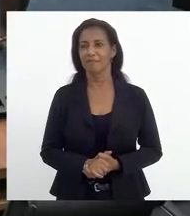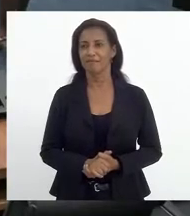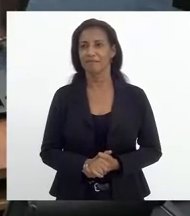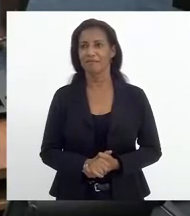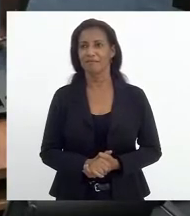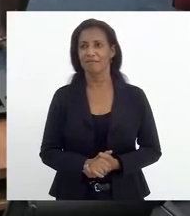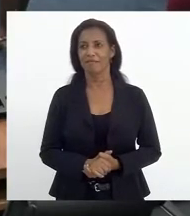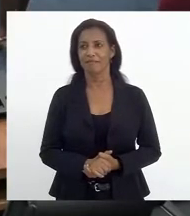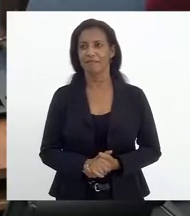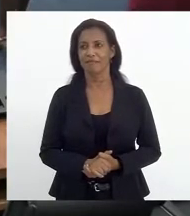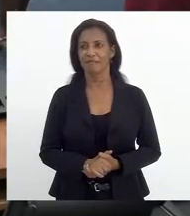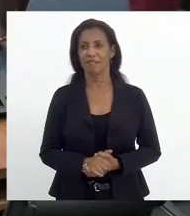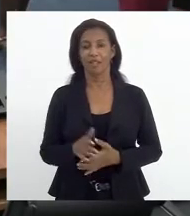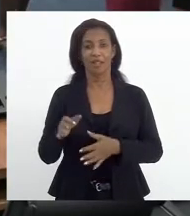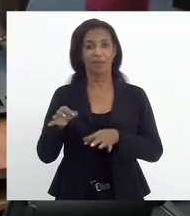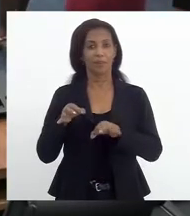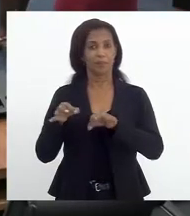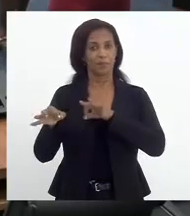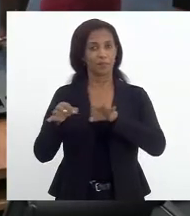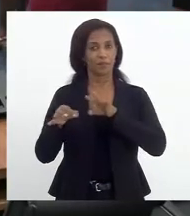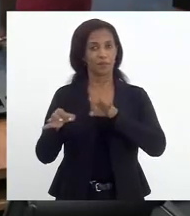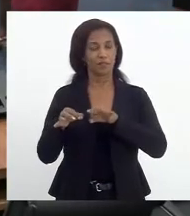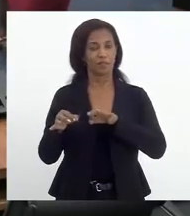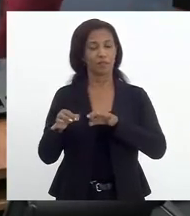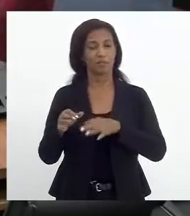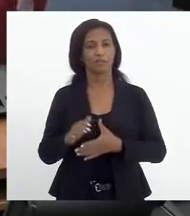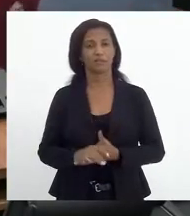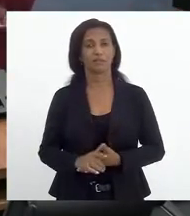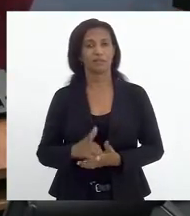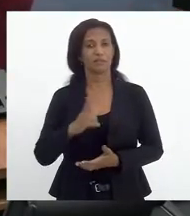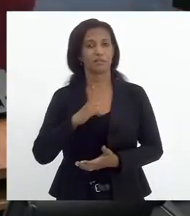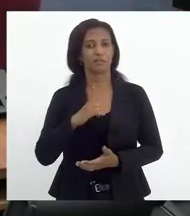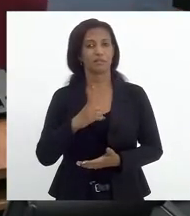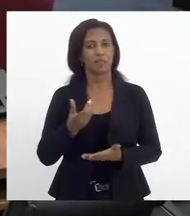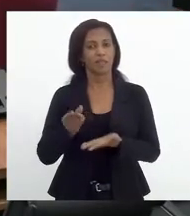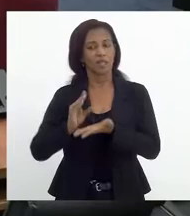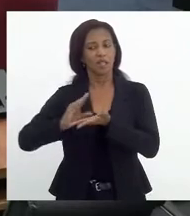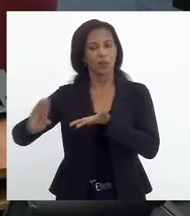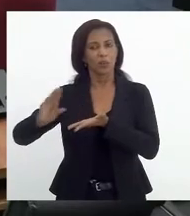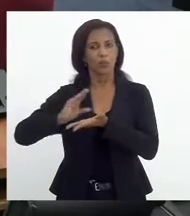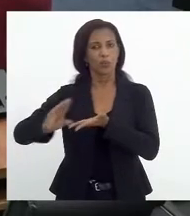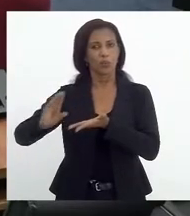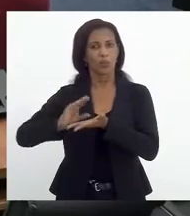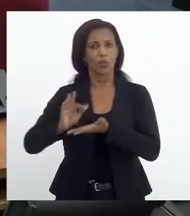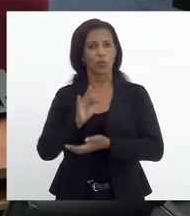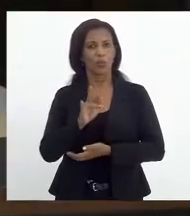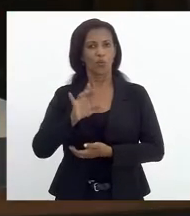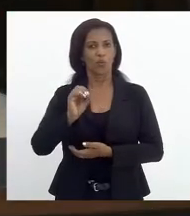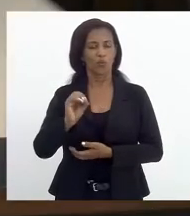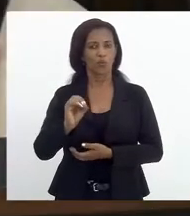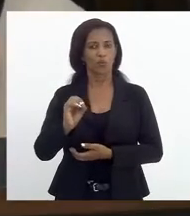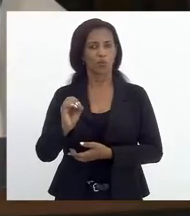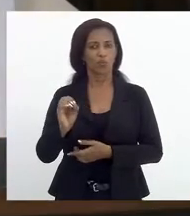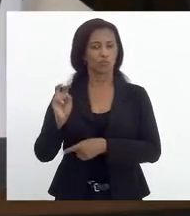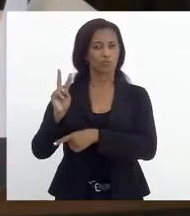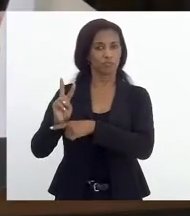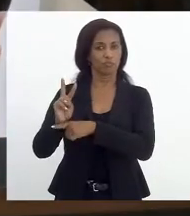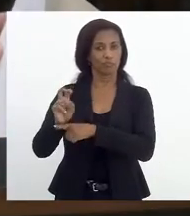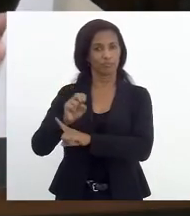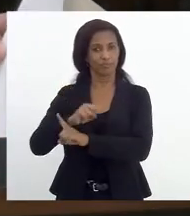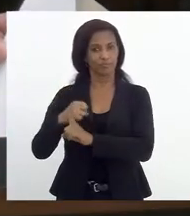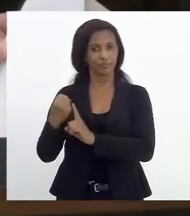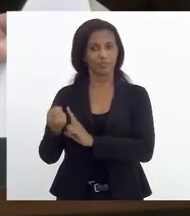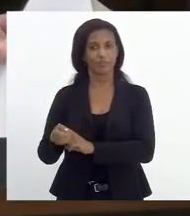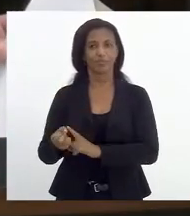aquele projeto onde destinamos recursos ao Fundo Municipal da Assistência Social.